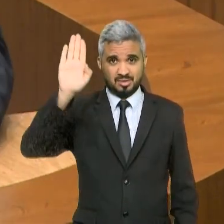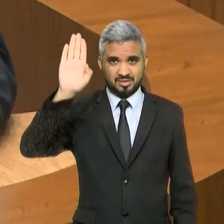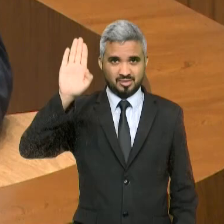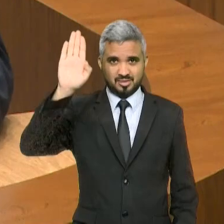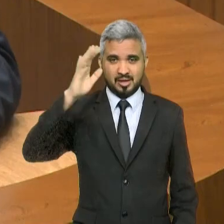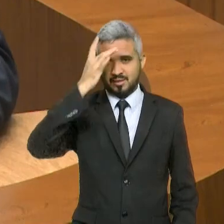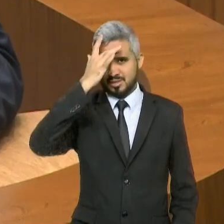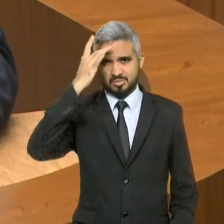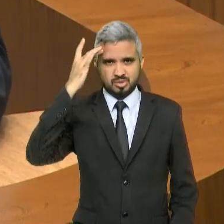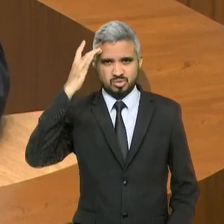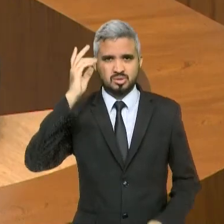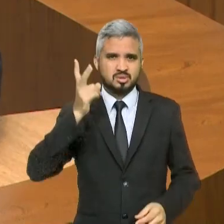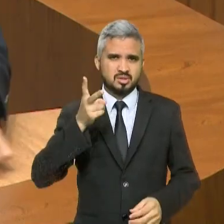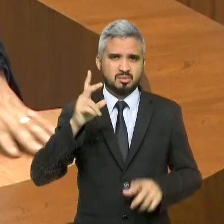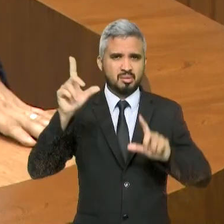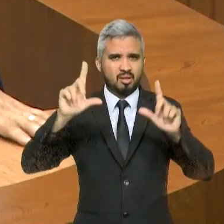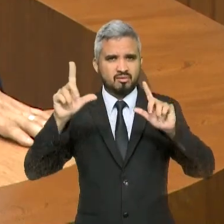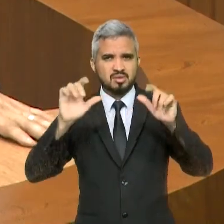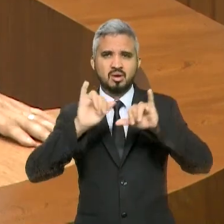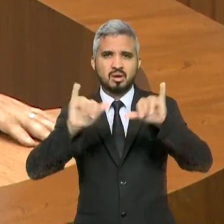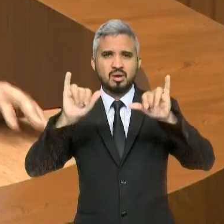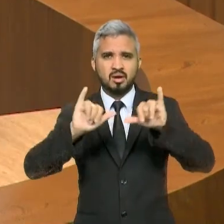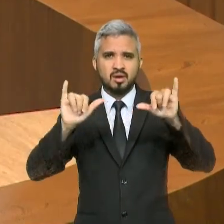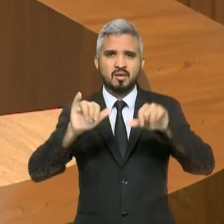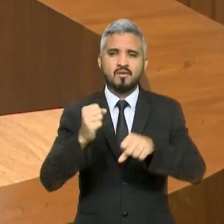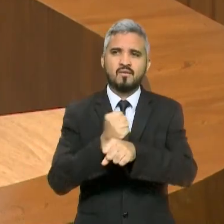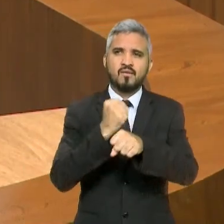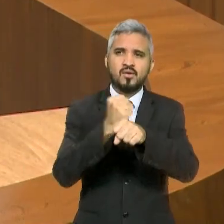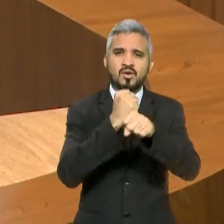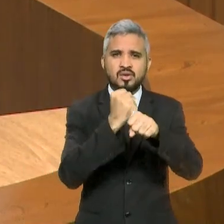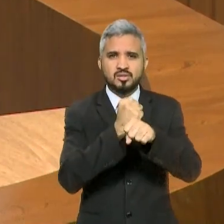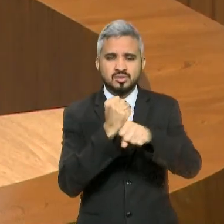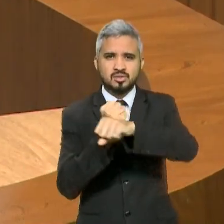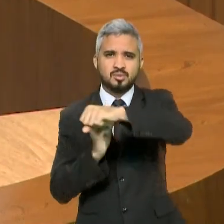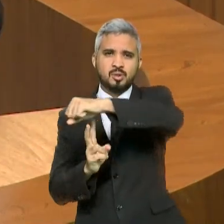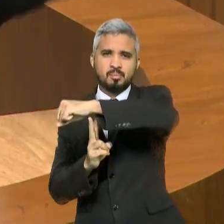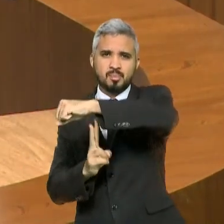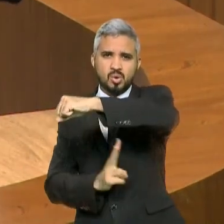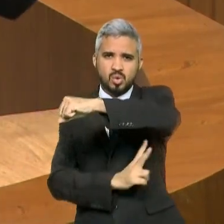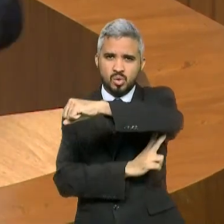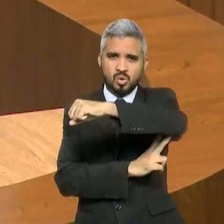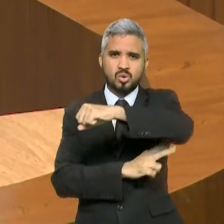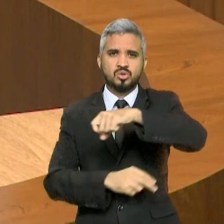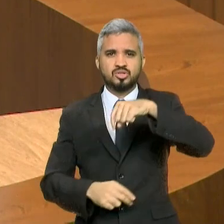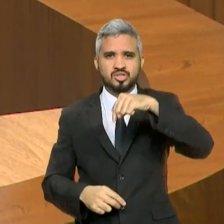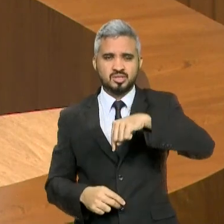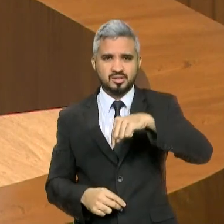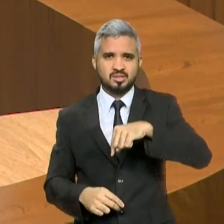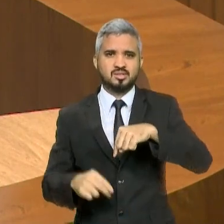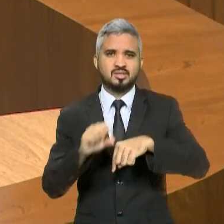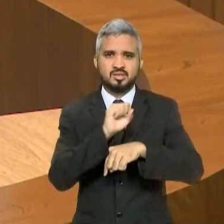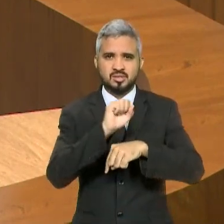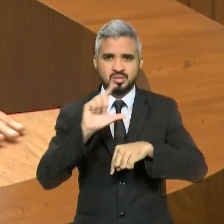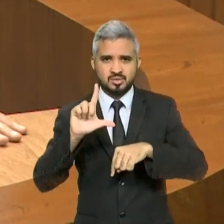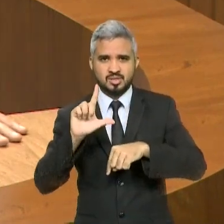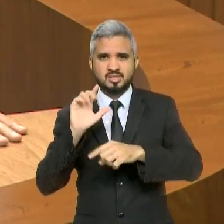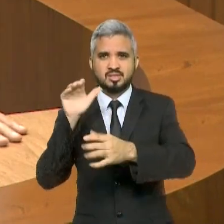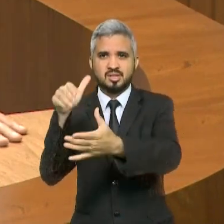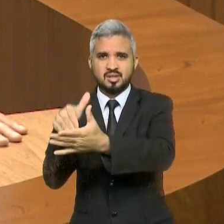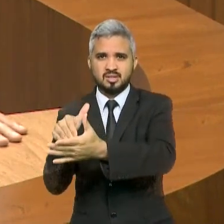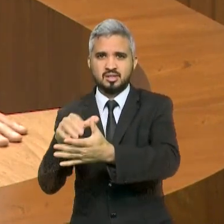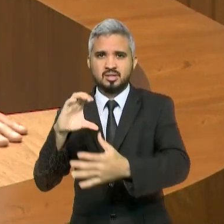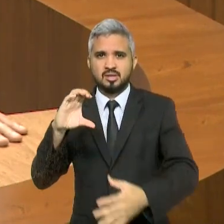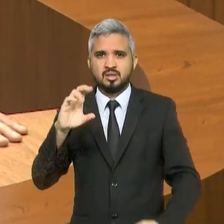da construção de uma ponte daqui ao Cujupe, para facilitar os transeuntes que vivem viajando para a